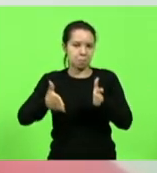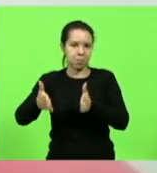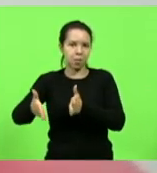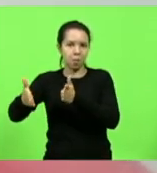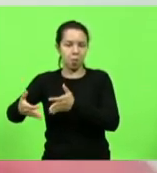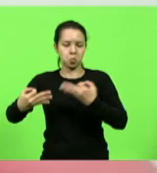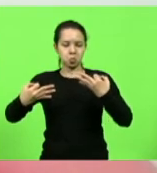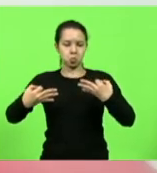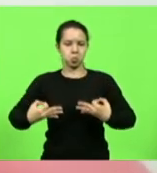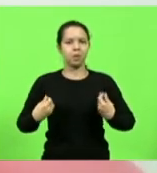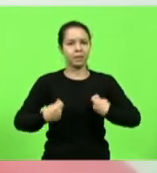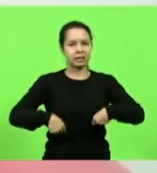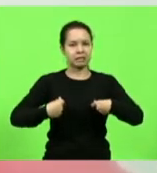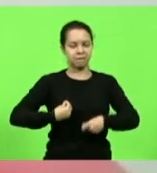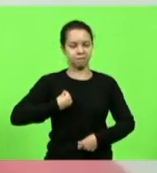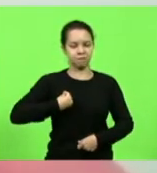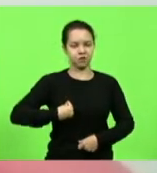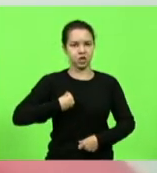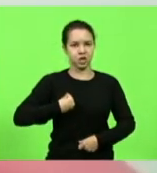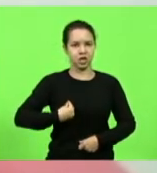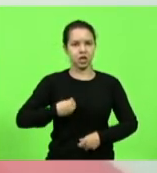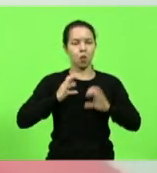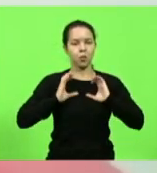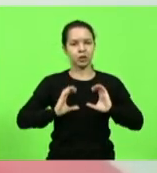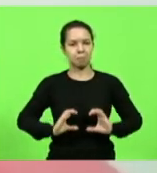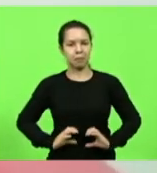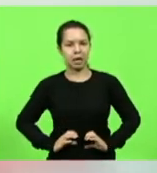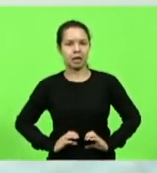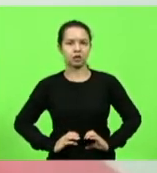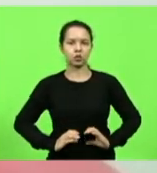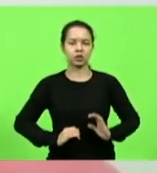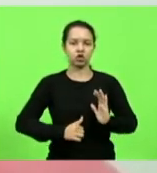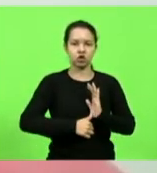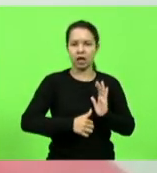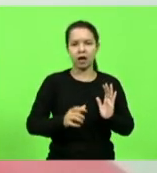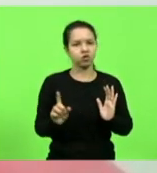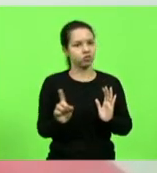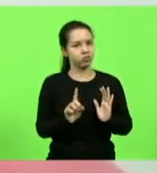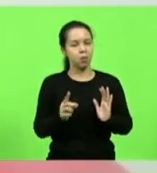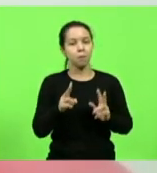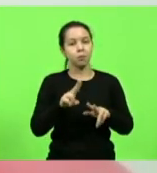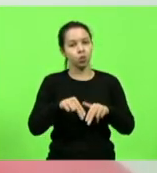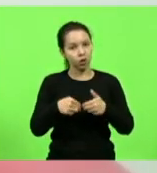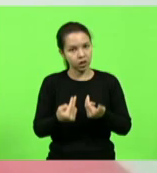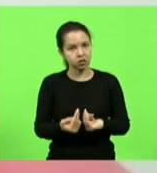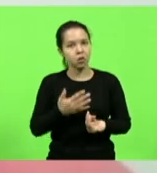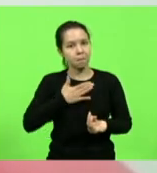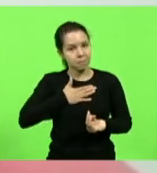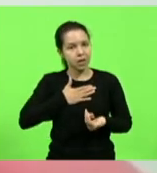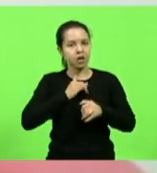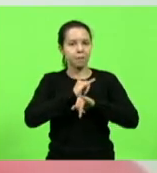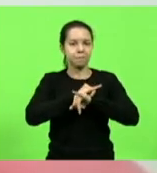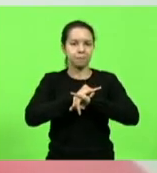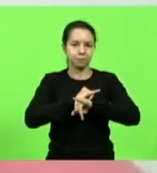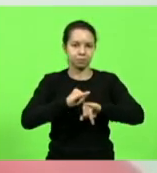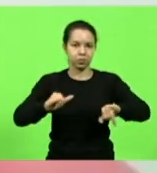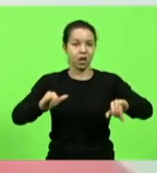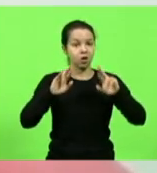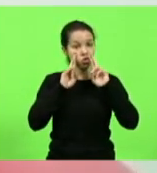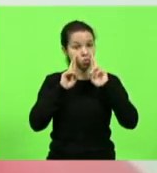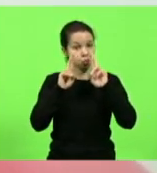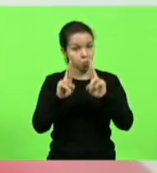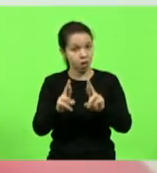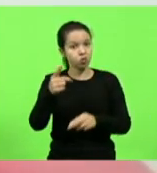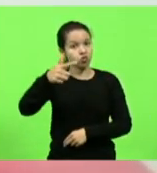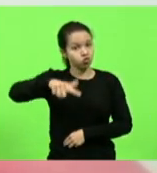de identidade. Por isso, faço minha manifestação aqui em respeito, voltando a dizer,